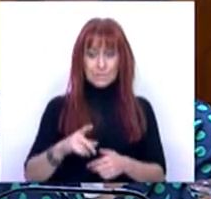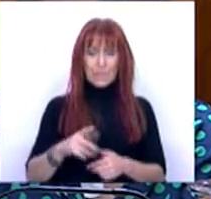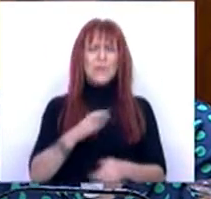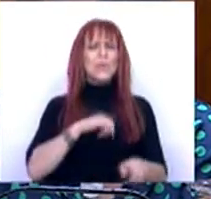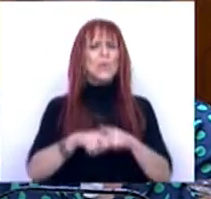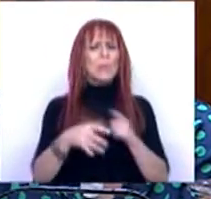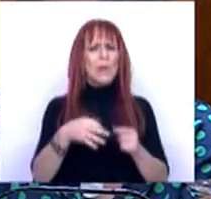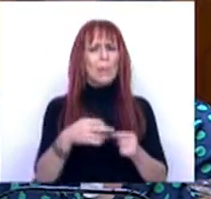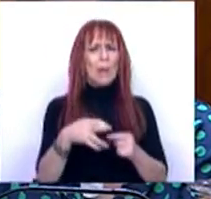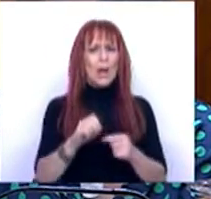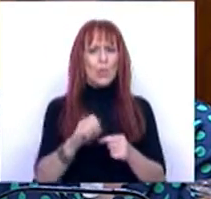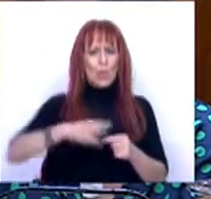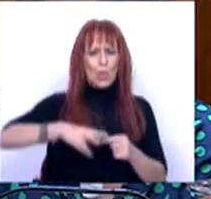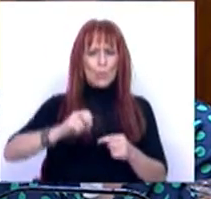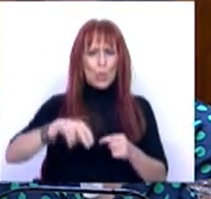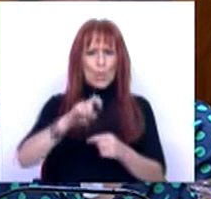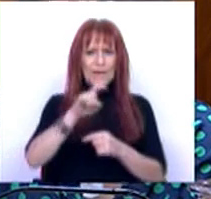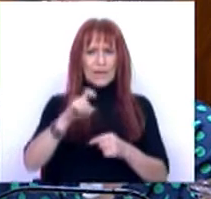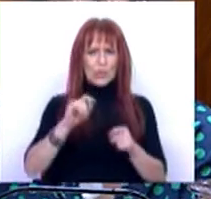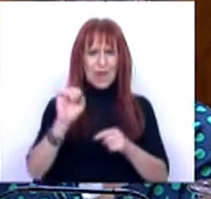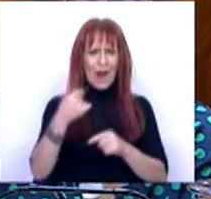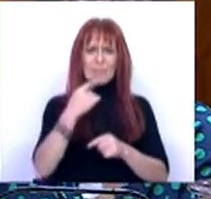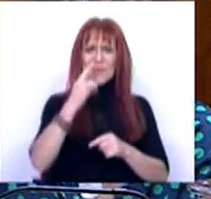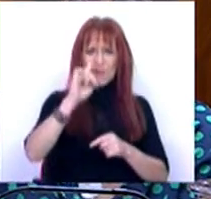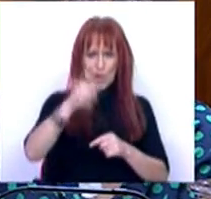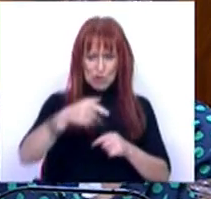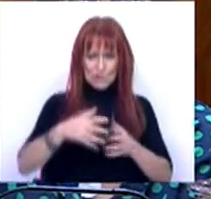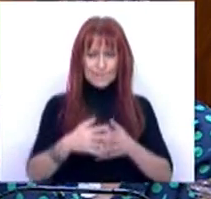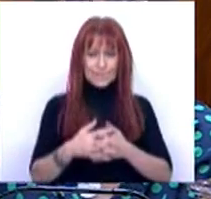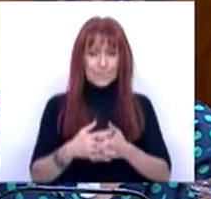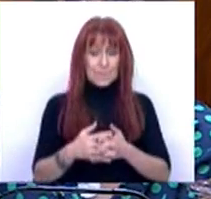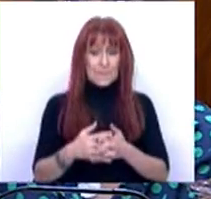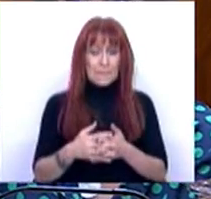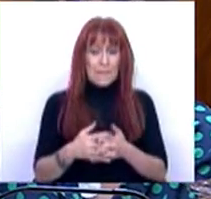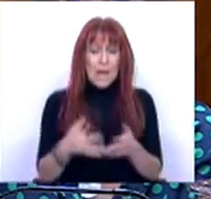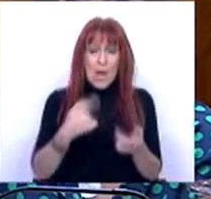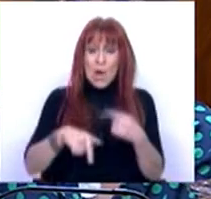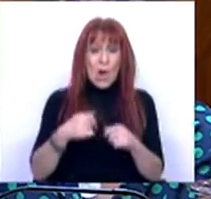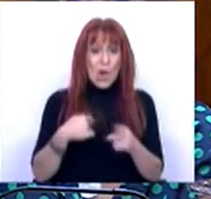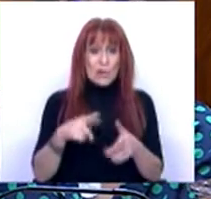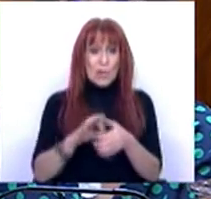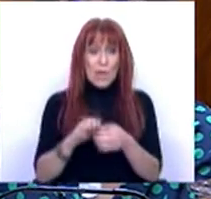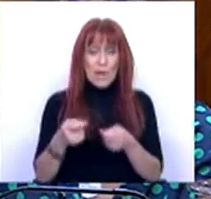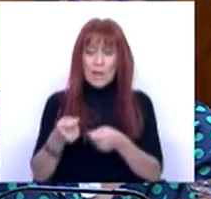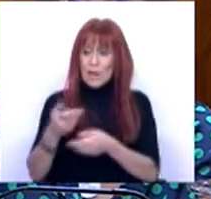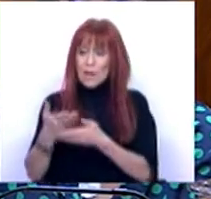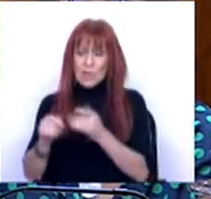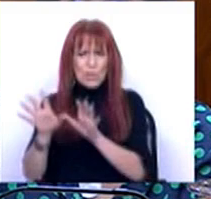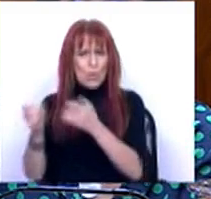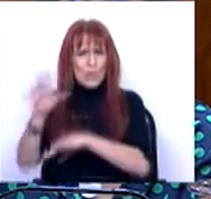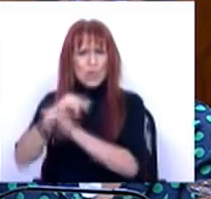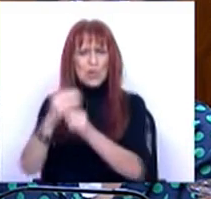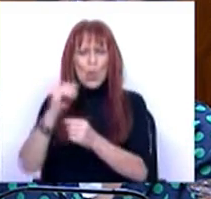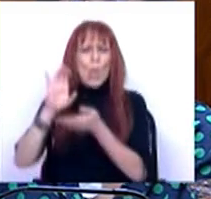ao Sr. Deputado Paulo Muniz rapidamente dizer o seguinte. Nós negociamos com a Comissão Europeia